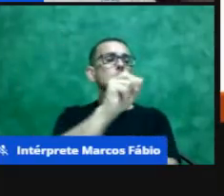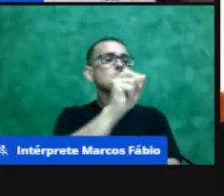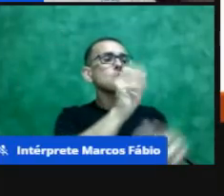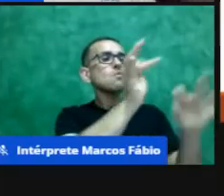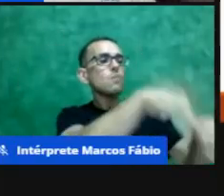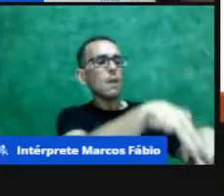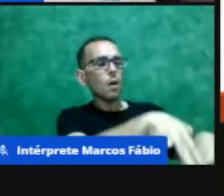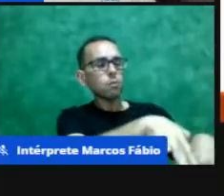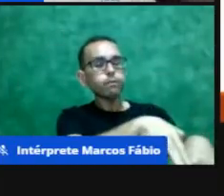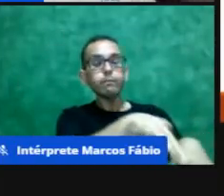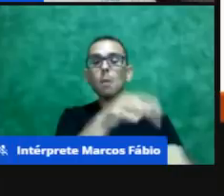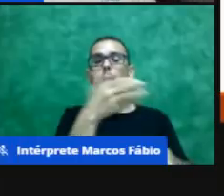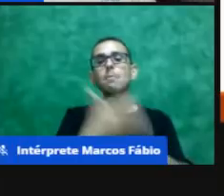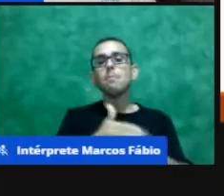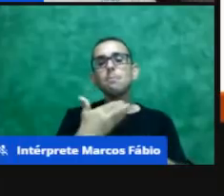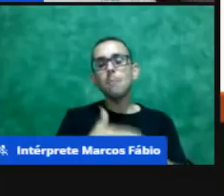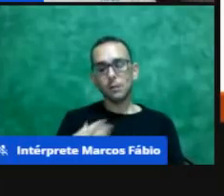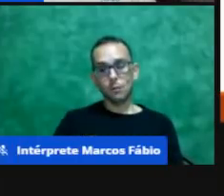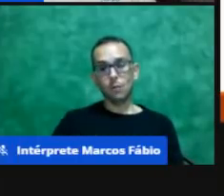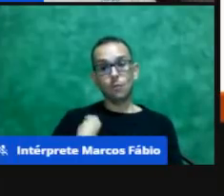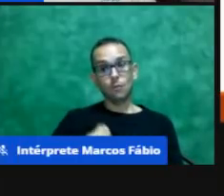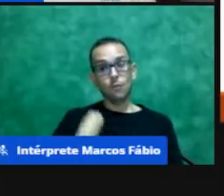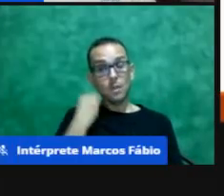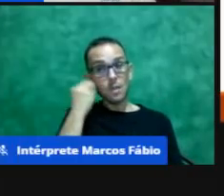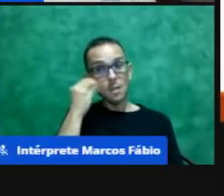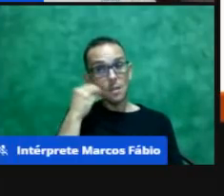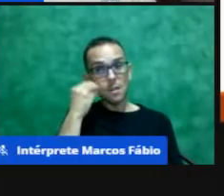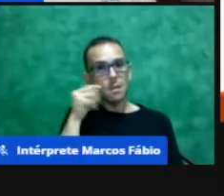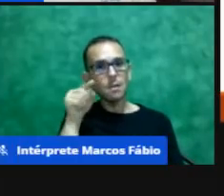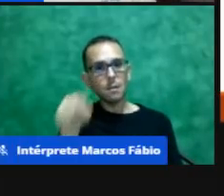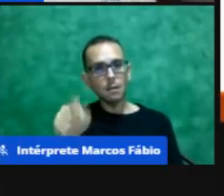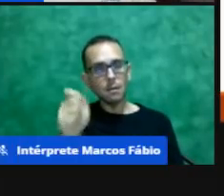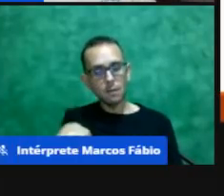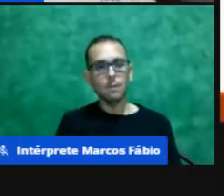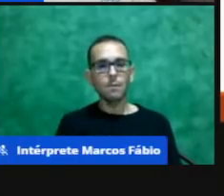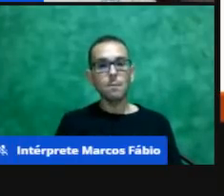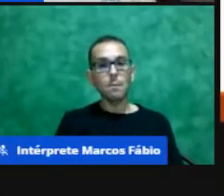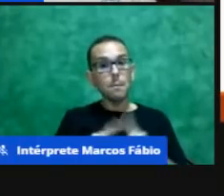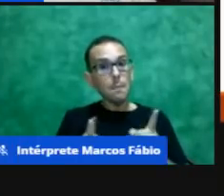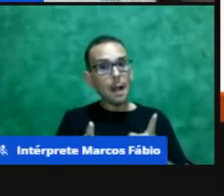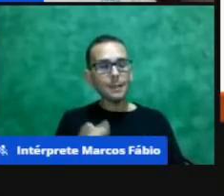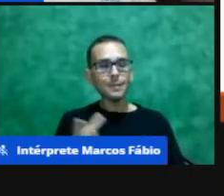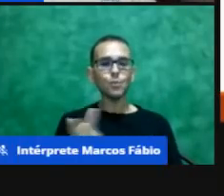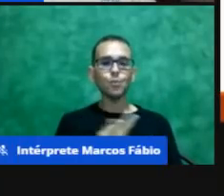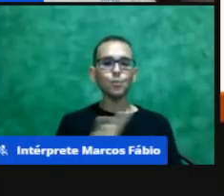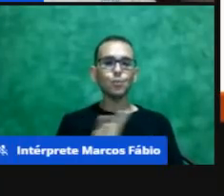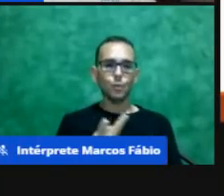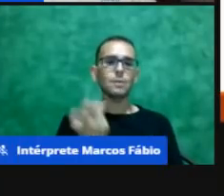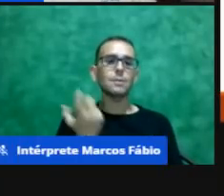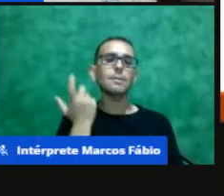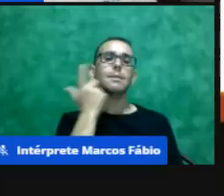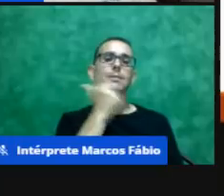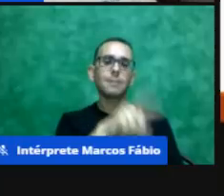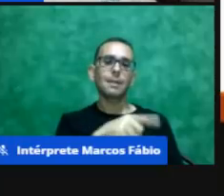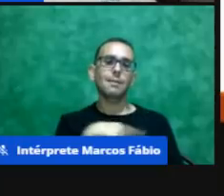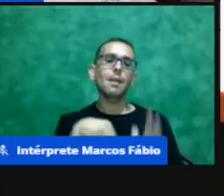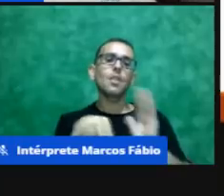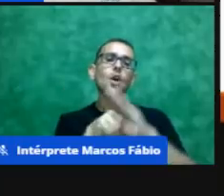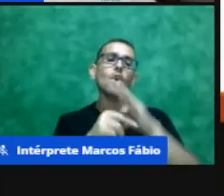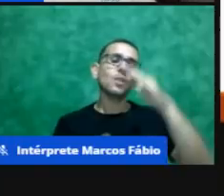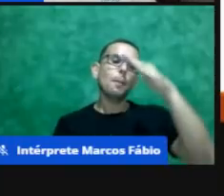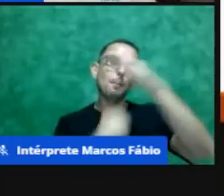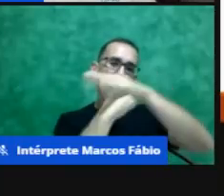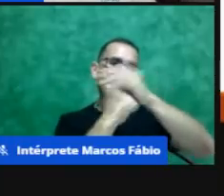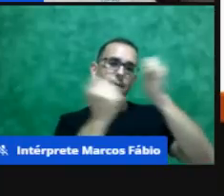É uma prática que eu estou vivenciando, que eu estou verificando nesse contexto, né? Mas ambos terão a oportunidade de atingir essas pontuações